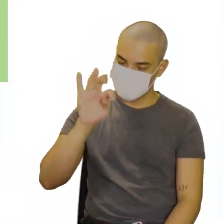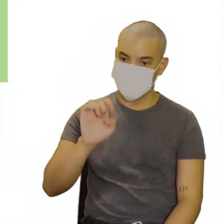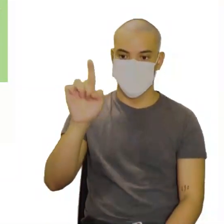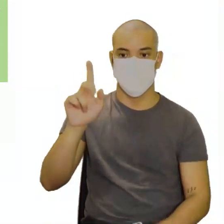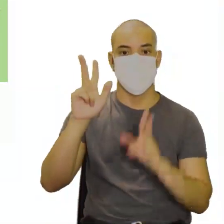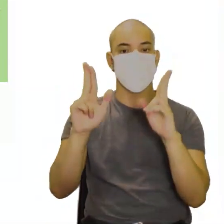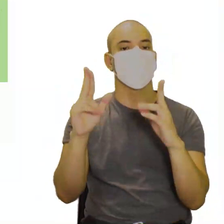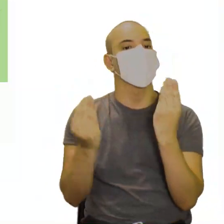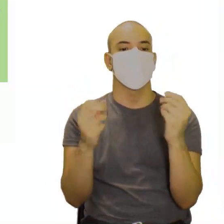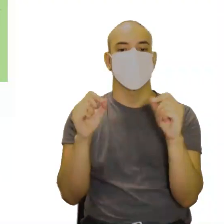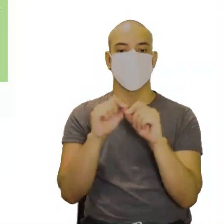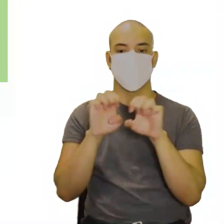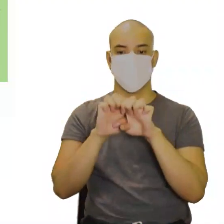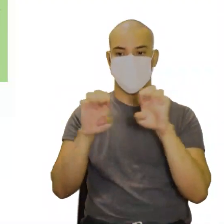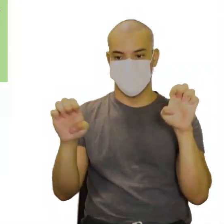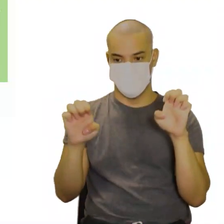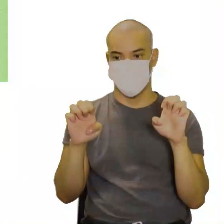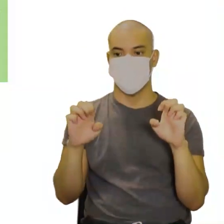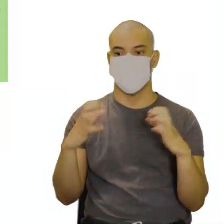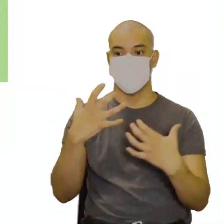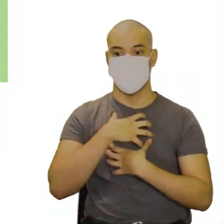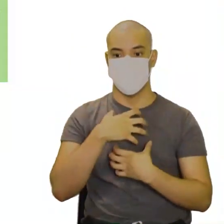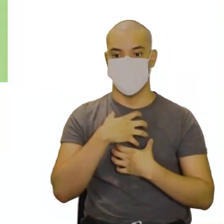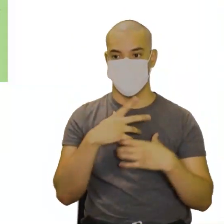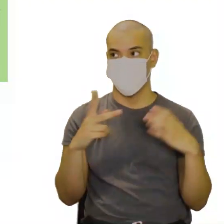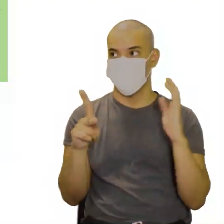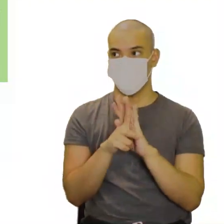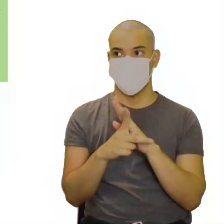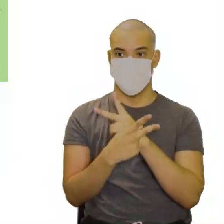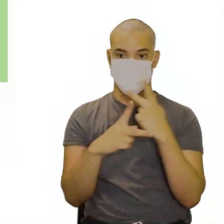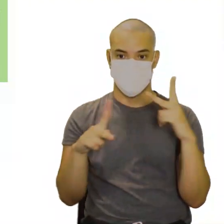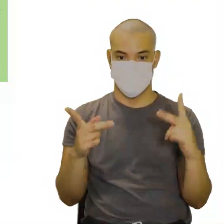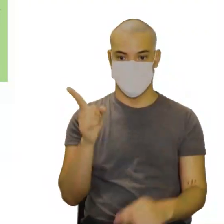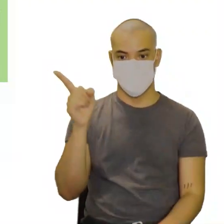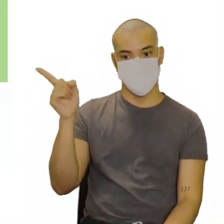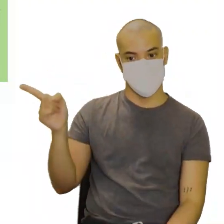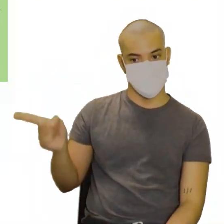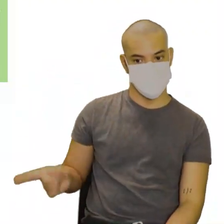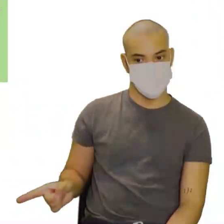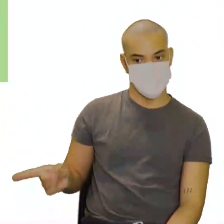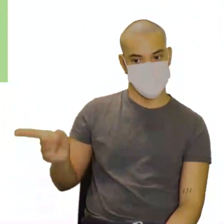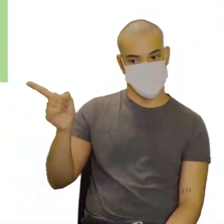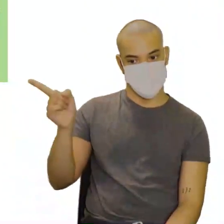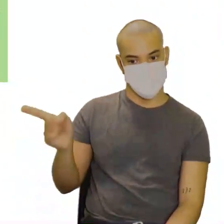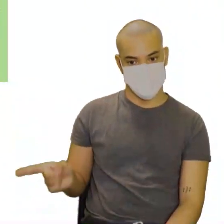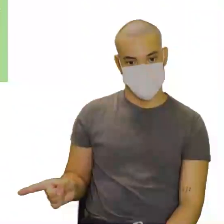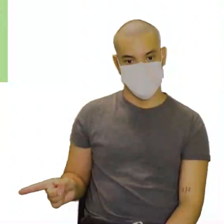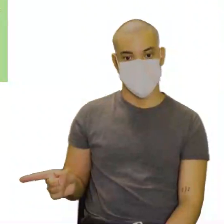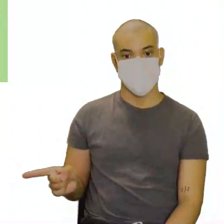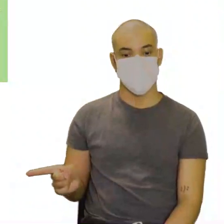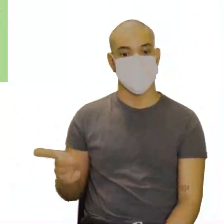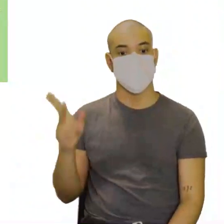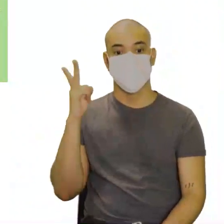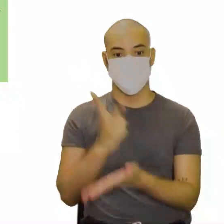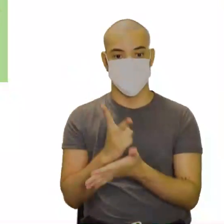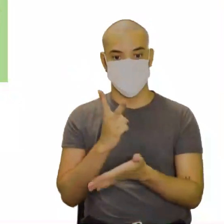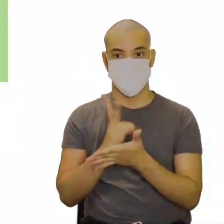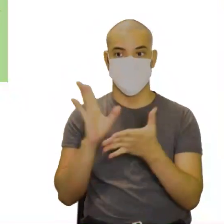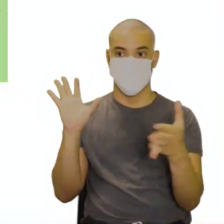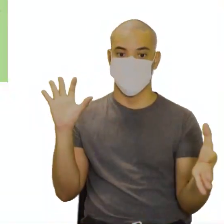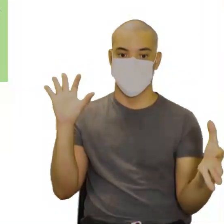essas equações? Da maneira que é dada aqui, olha só. Numa associação em série,